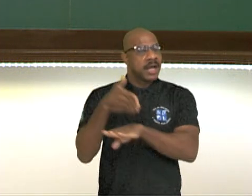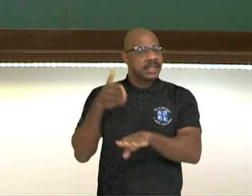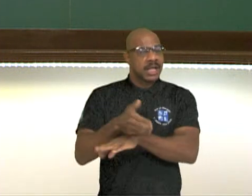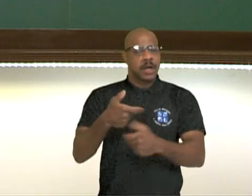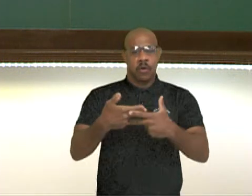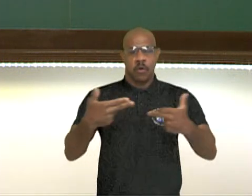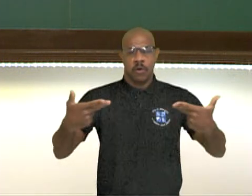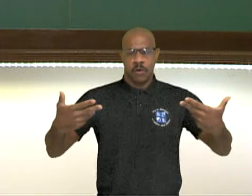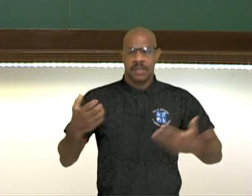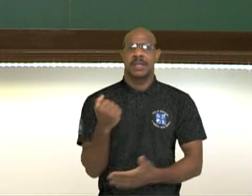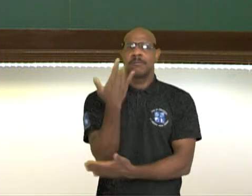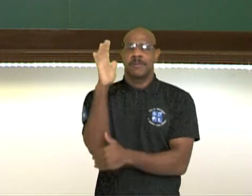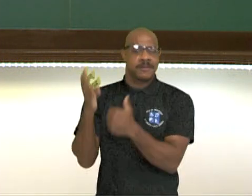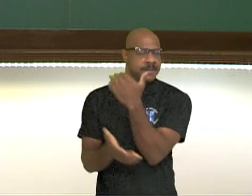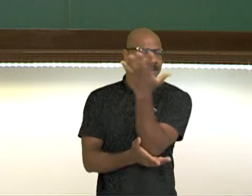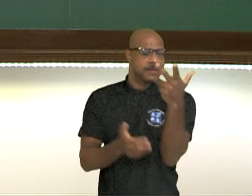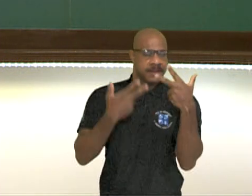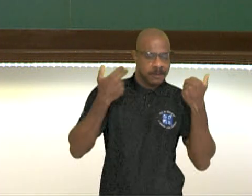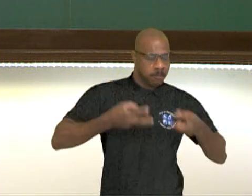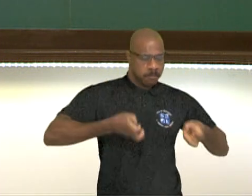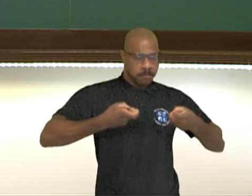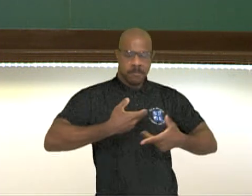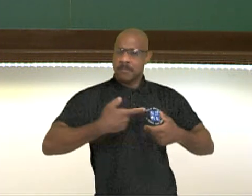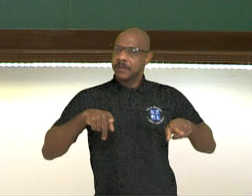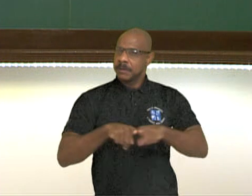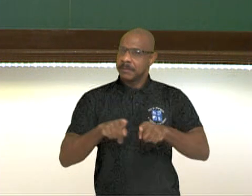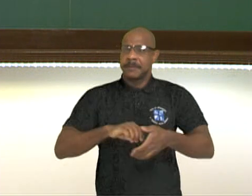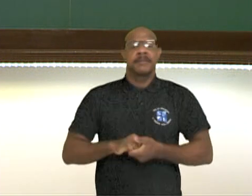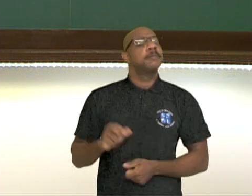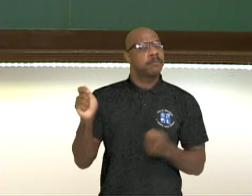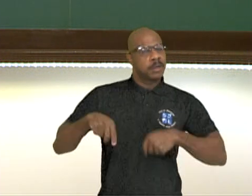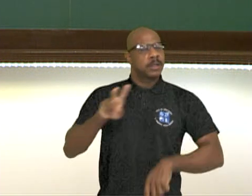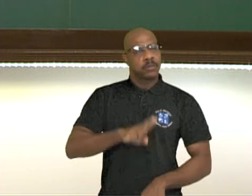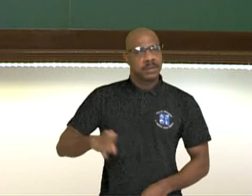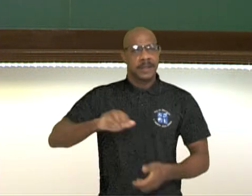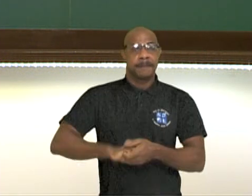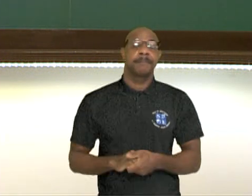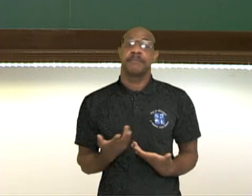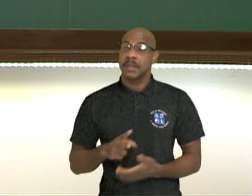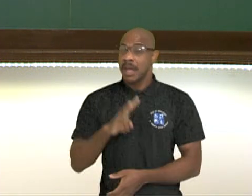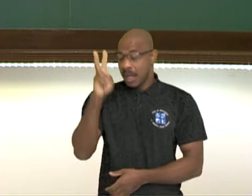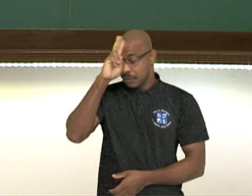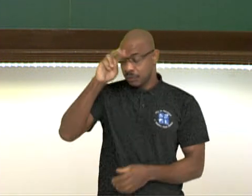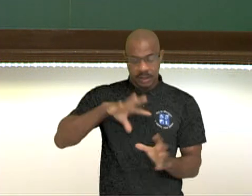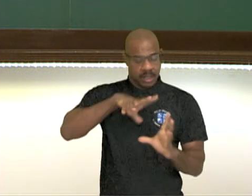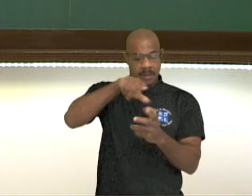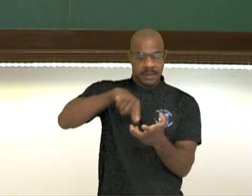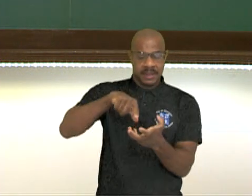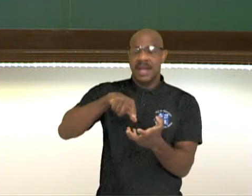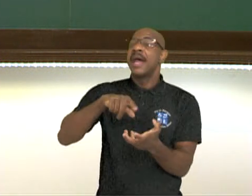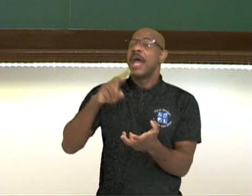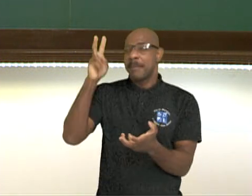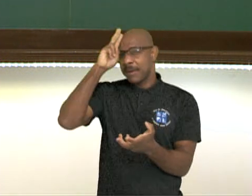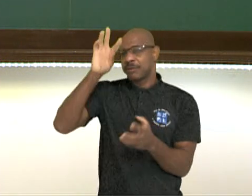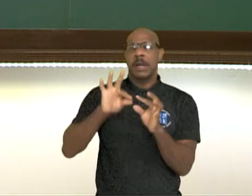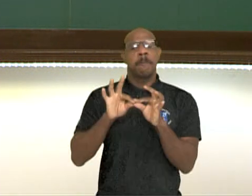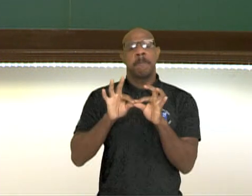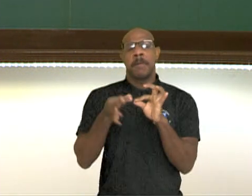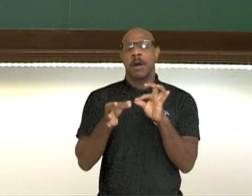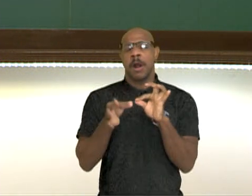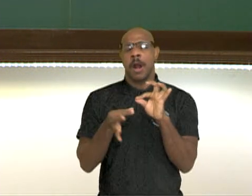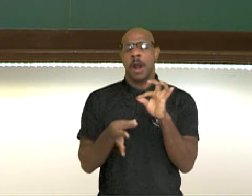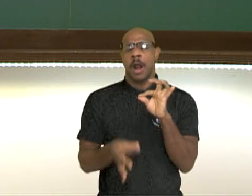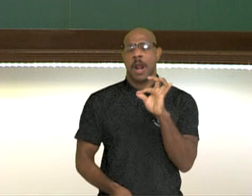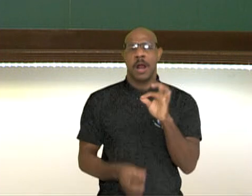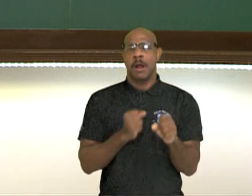bens naturais, aos recursos naturais que nós temos. E a história do nosso planeta é uma história longa. Então vamos relembrar